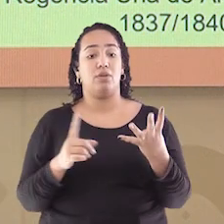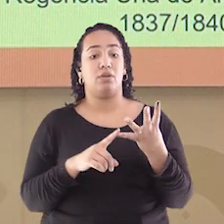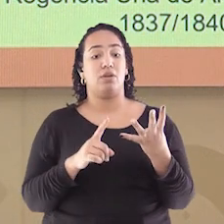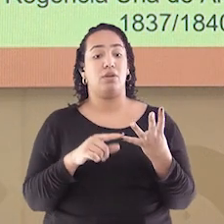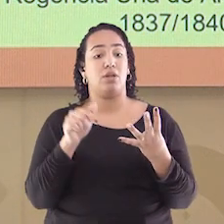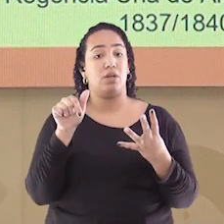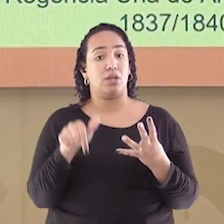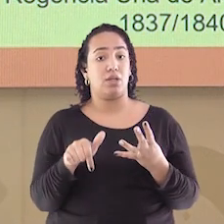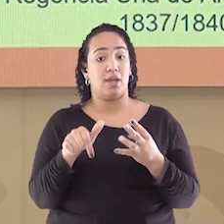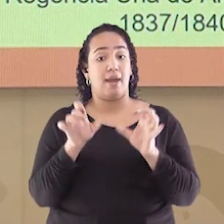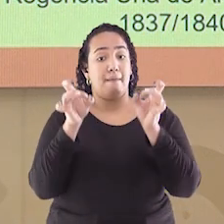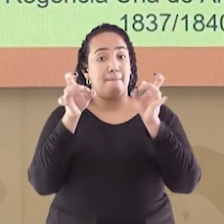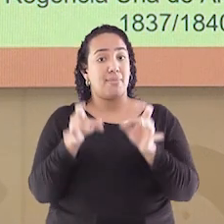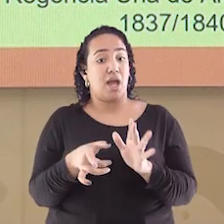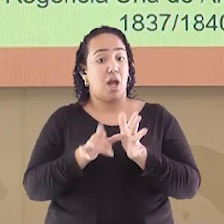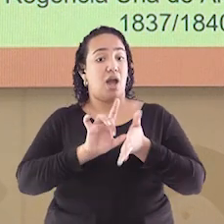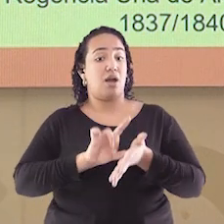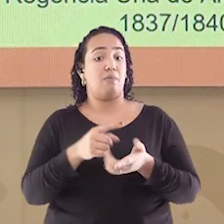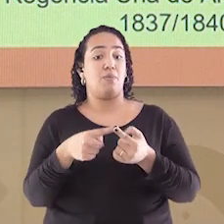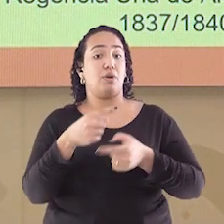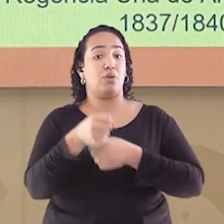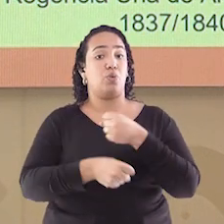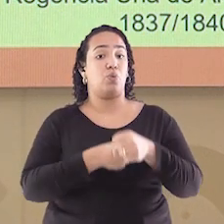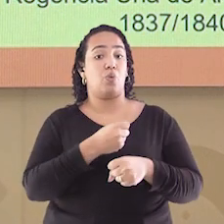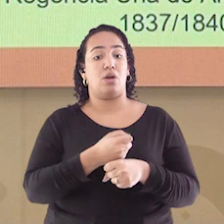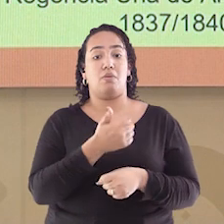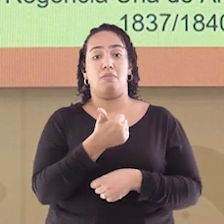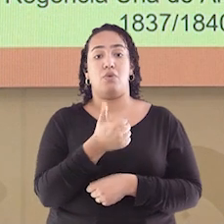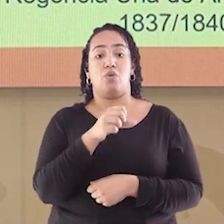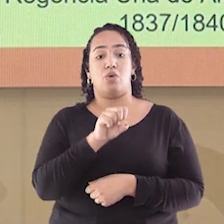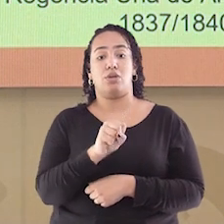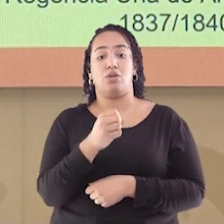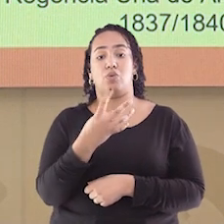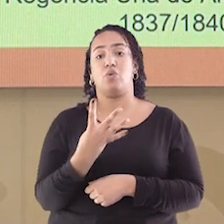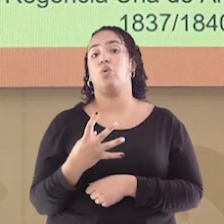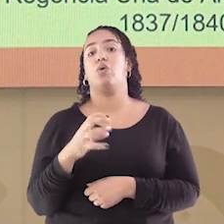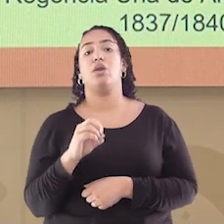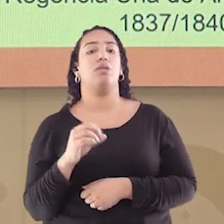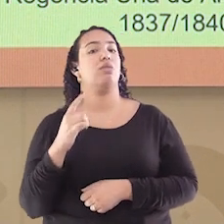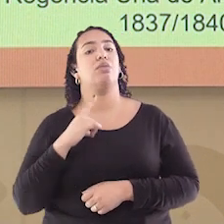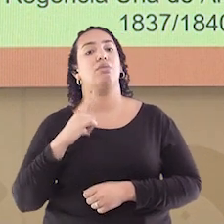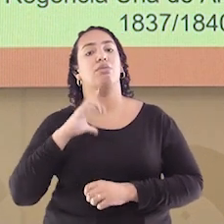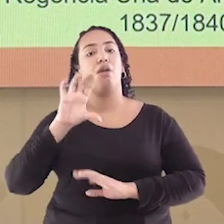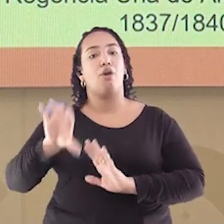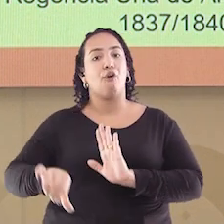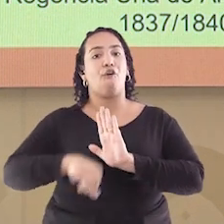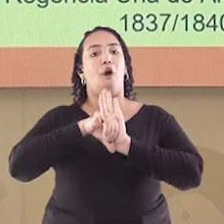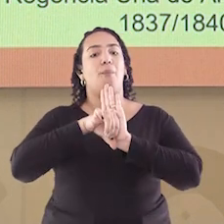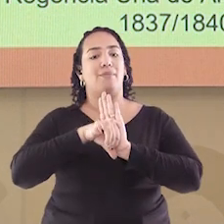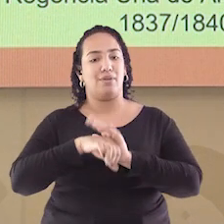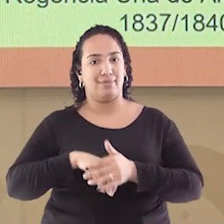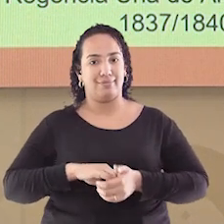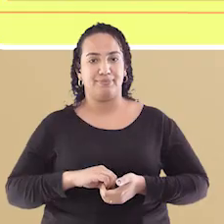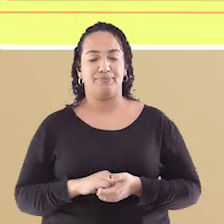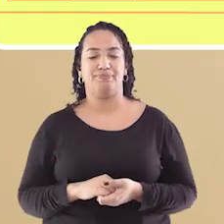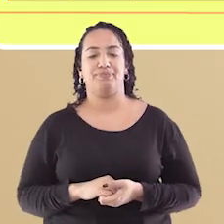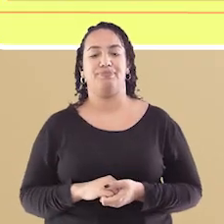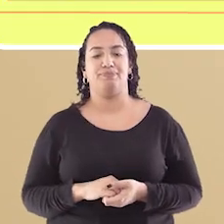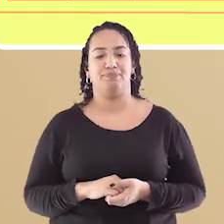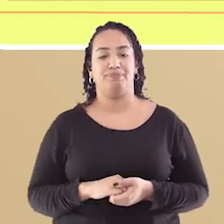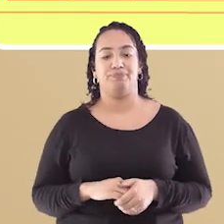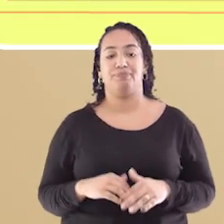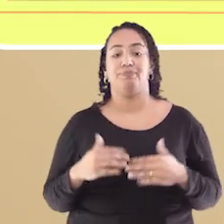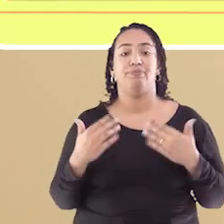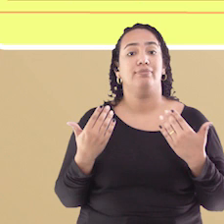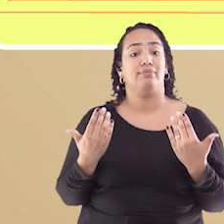acabou um pouco antes do esperado. Isso porque em 1840 aconteceria o golpe da maioridade.